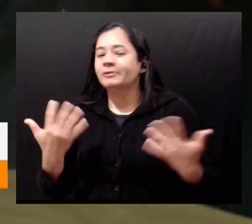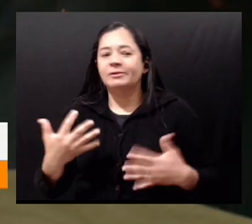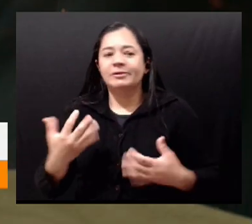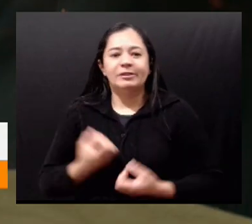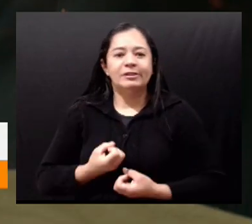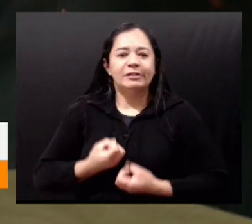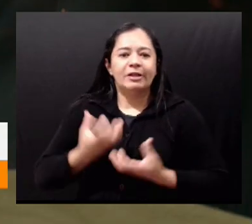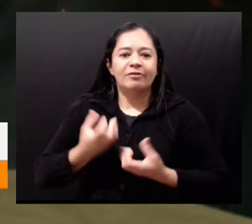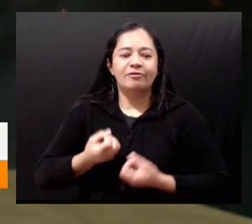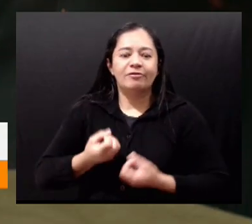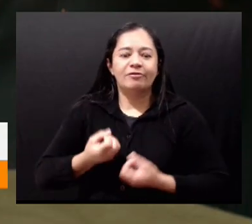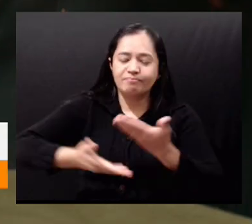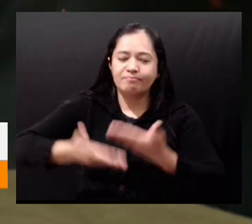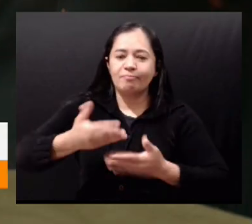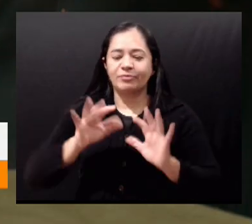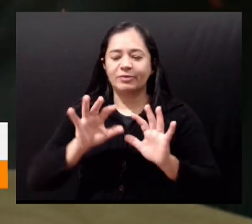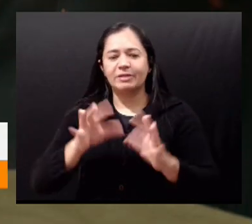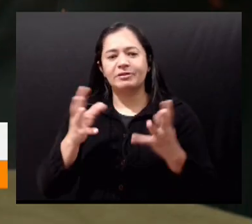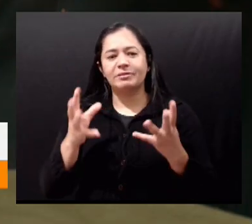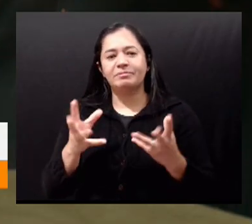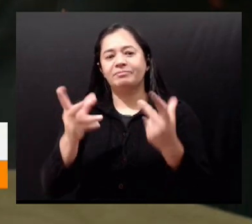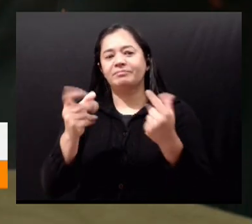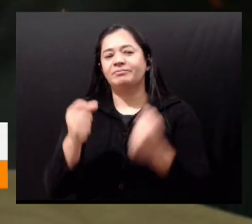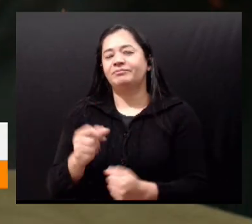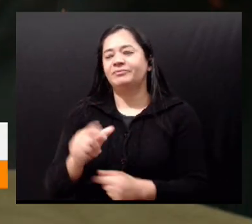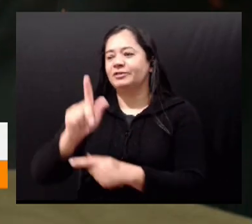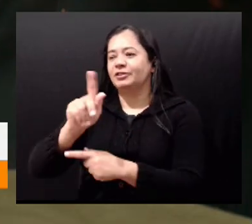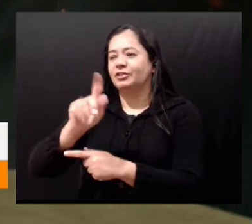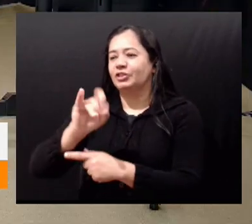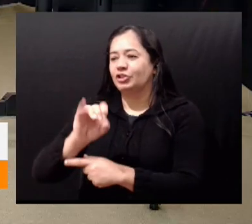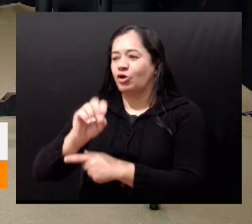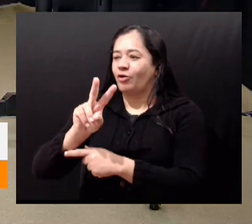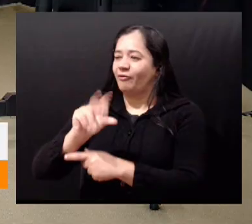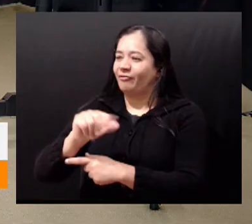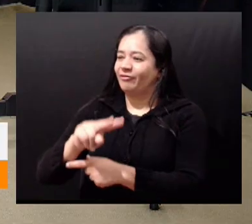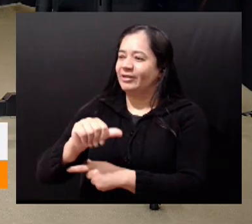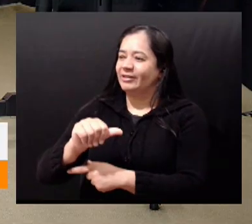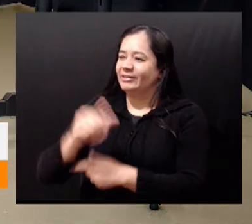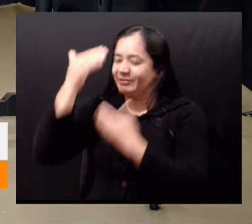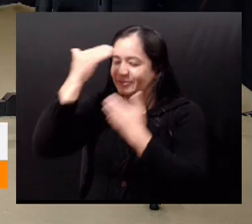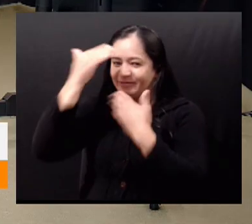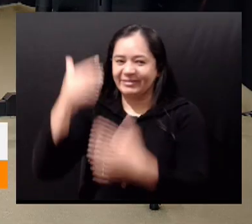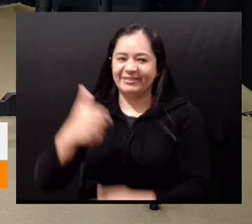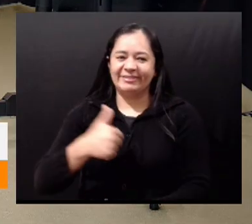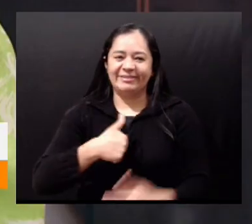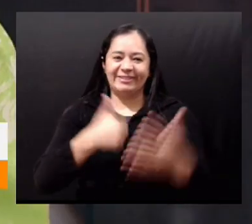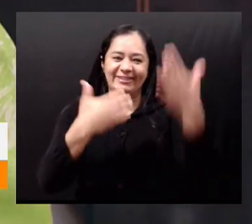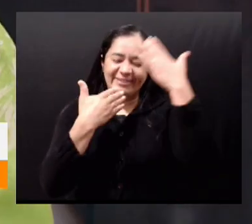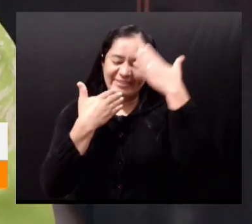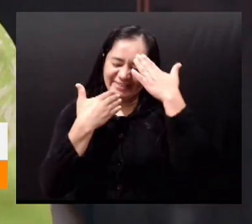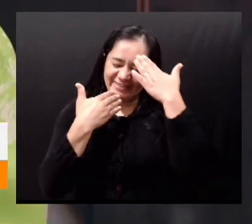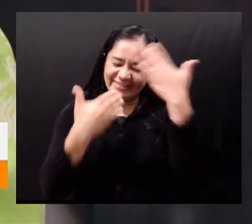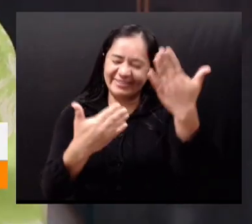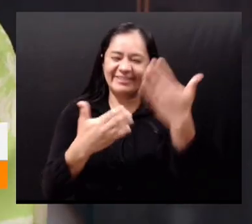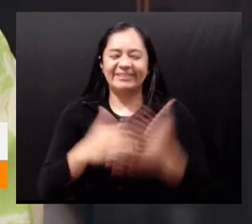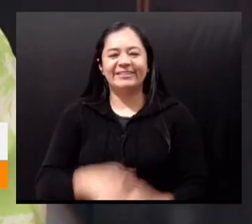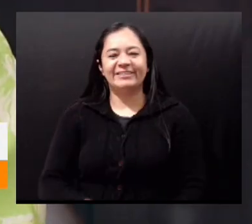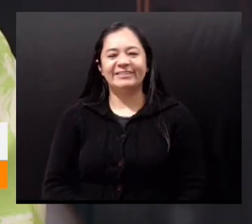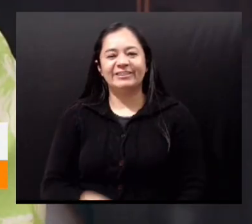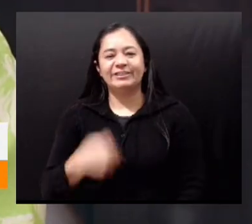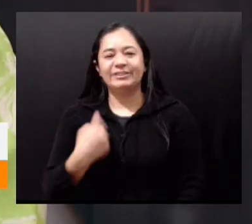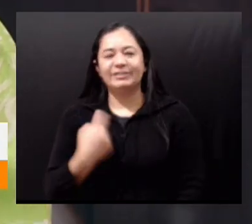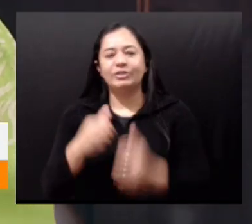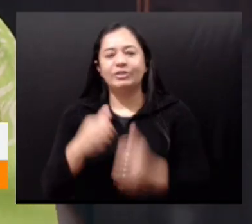Isso é maravilhoso. Giovana, mais uma vez, obrigada pela Imagina. sua Eu que participação. agradeço, Rúbia. Estamos aqui para ajudar